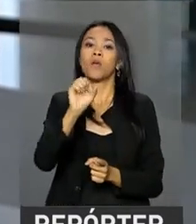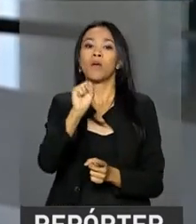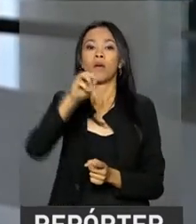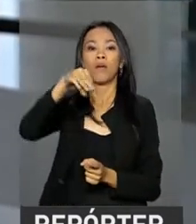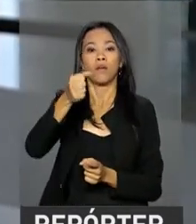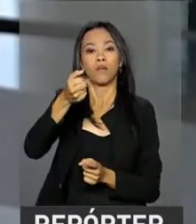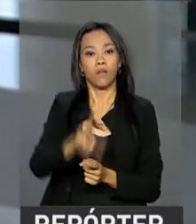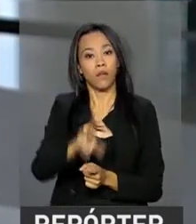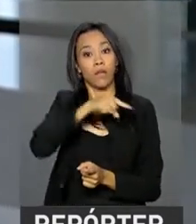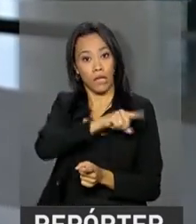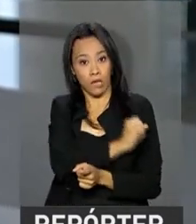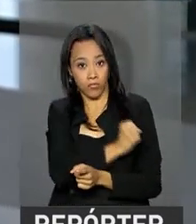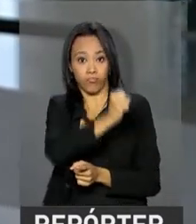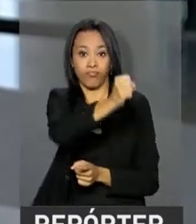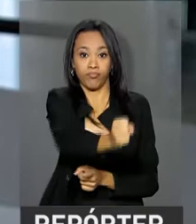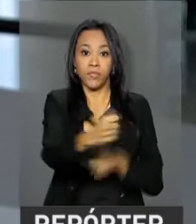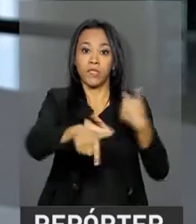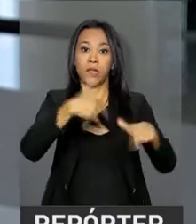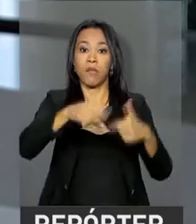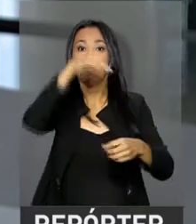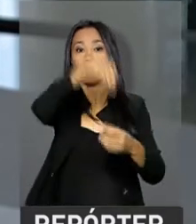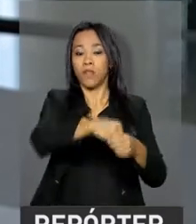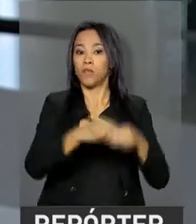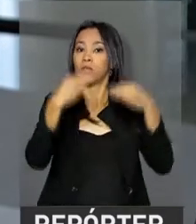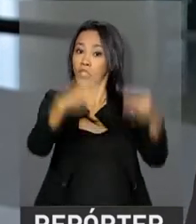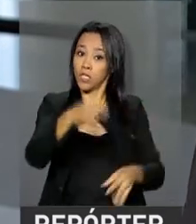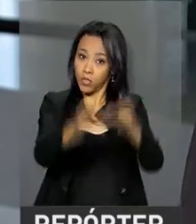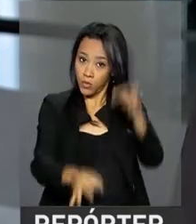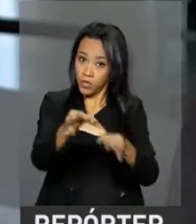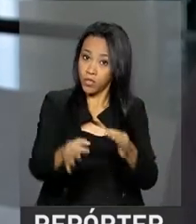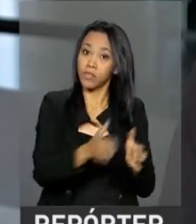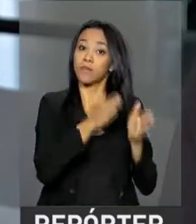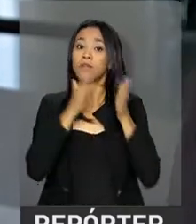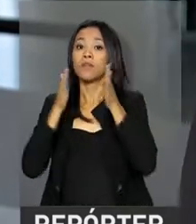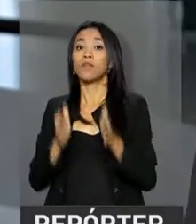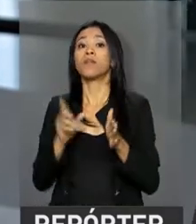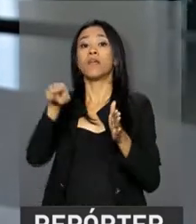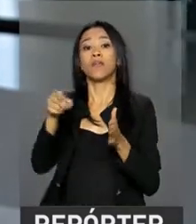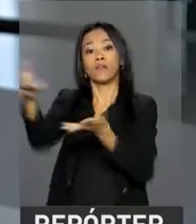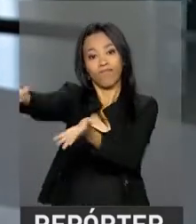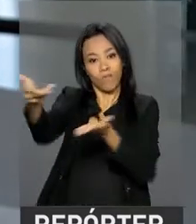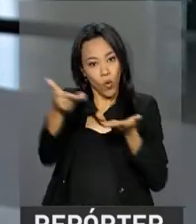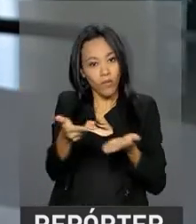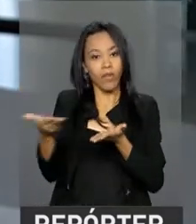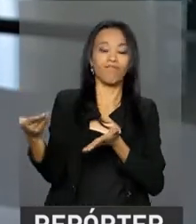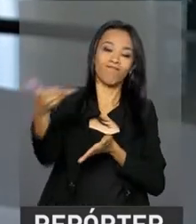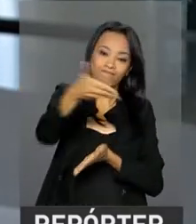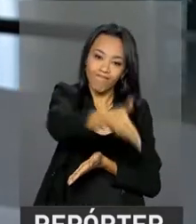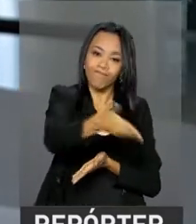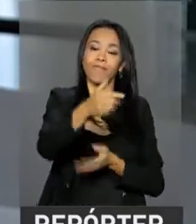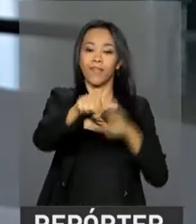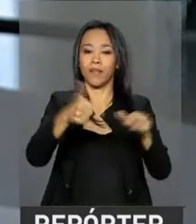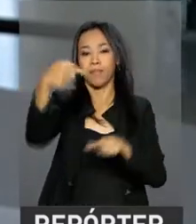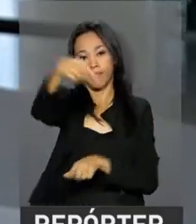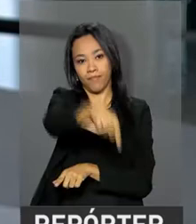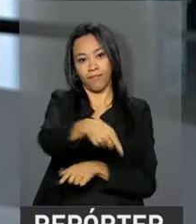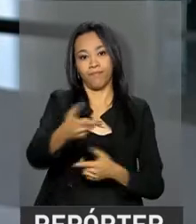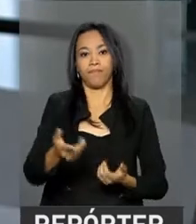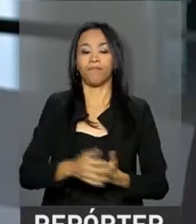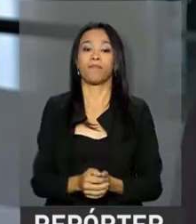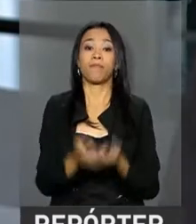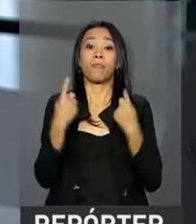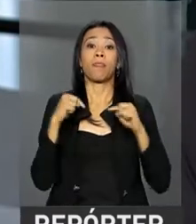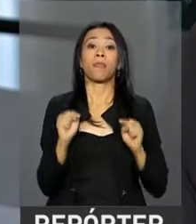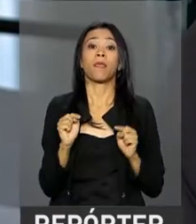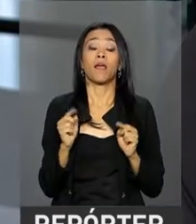da justiça desde março e osmar serraglio foi convidado para ser o ministro da transparência